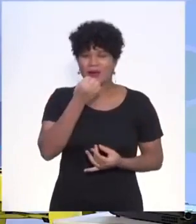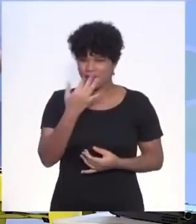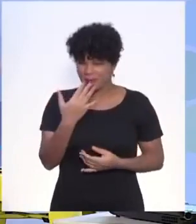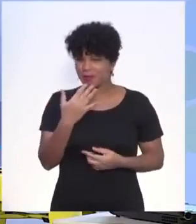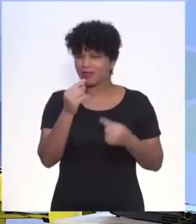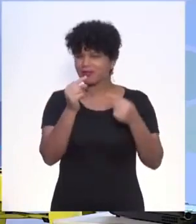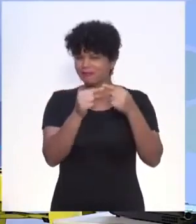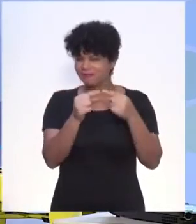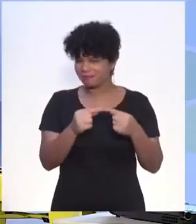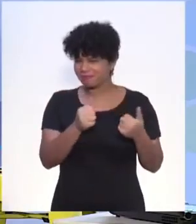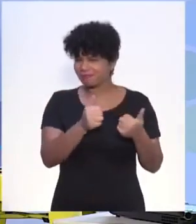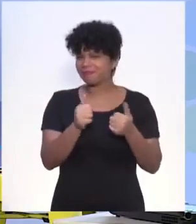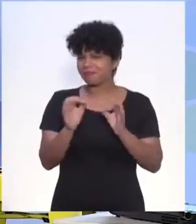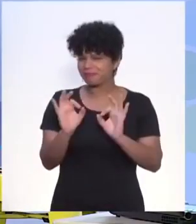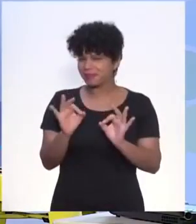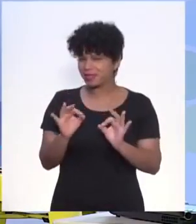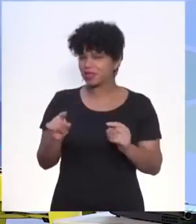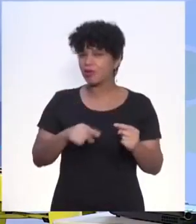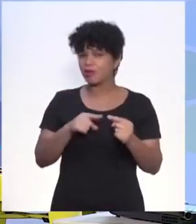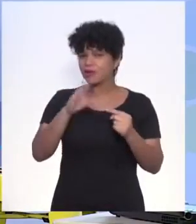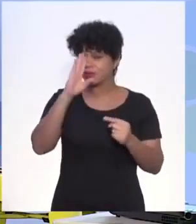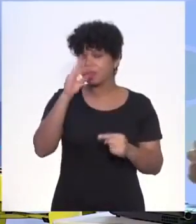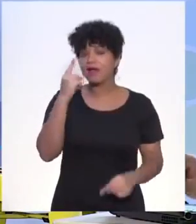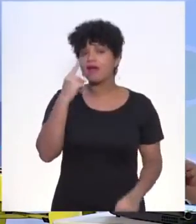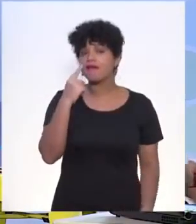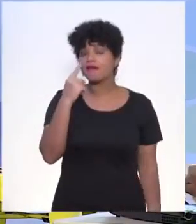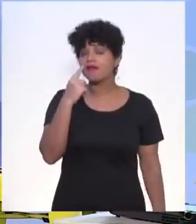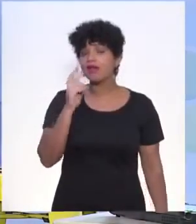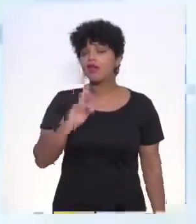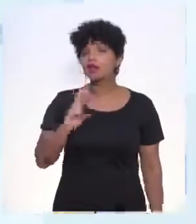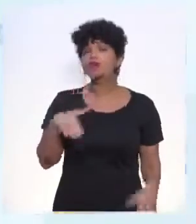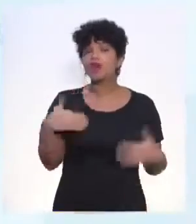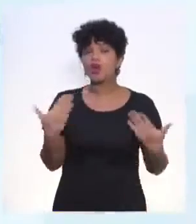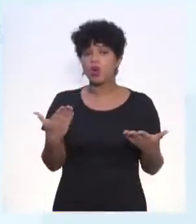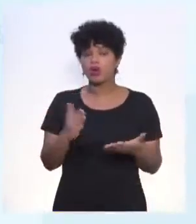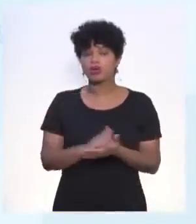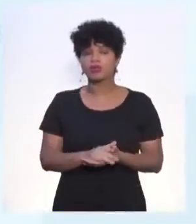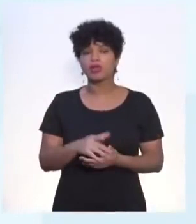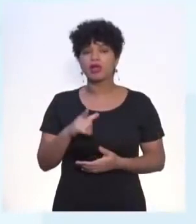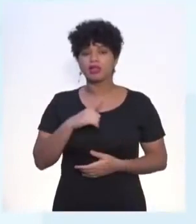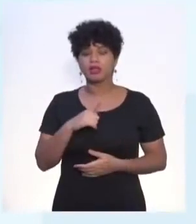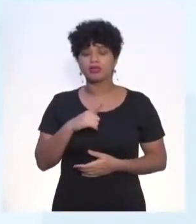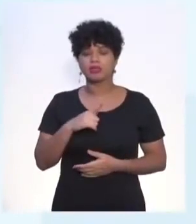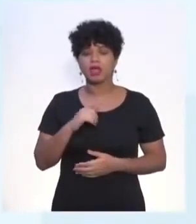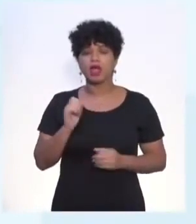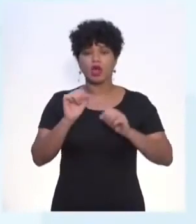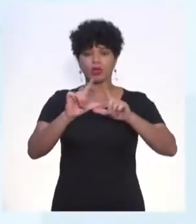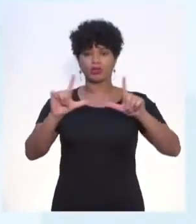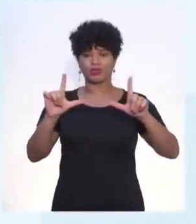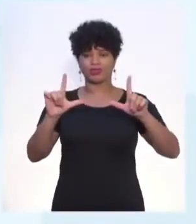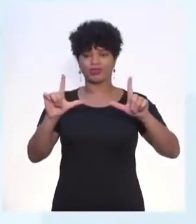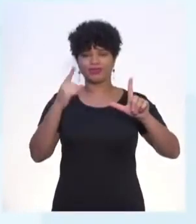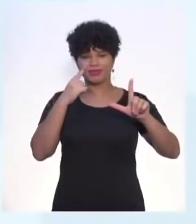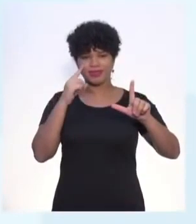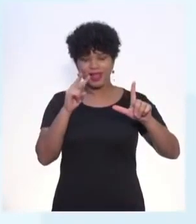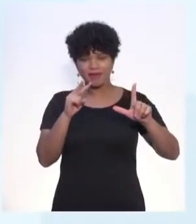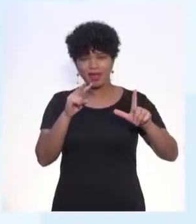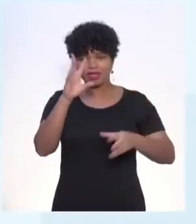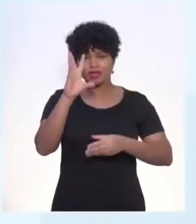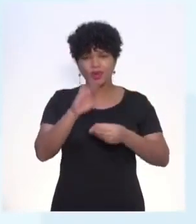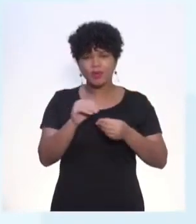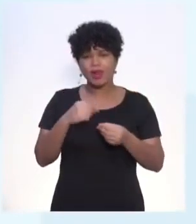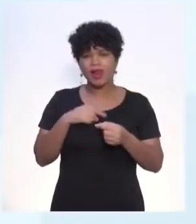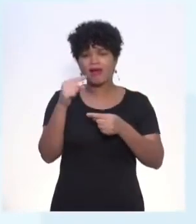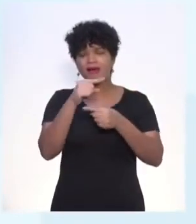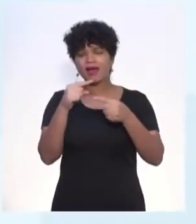E é esse o objetivo. Vamos subir a resposta? Tá? Bora. Vai aparecer, pessoal, e nosso diretor vai fechar. E é possível concluir que a razão entre